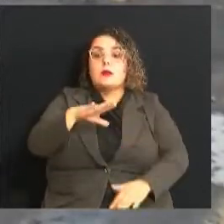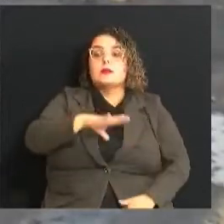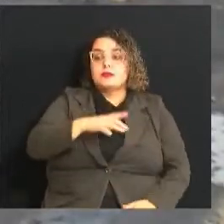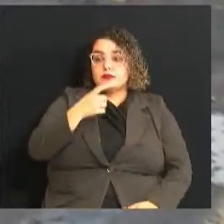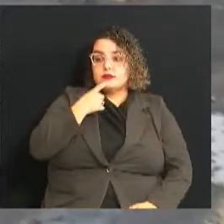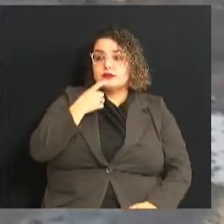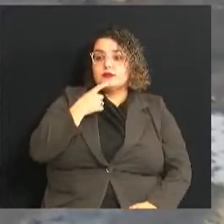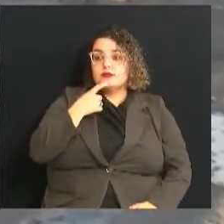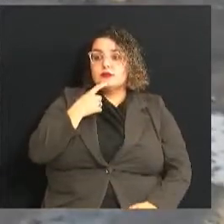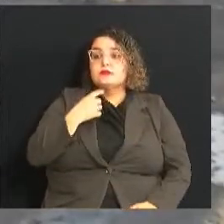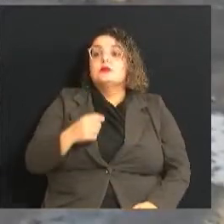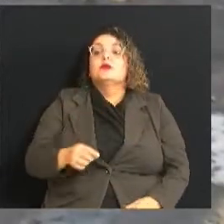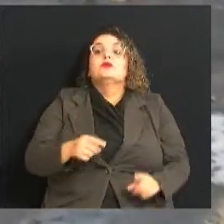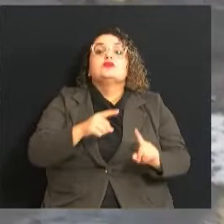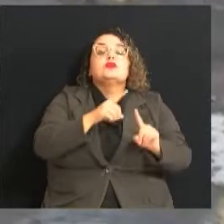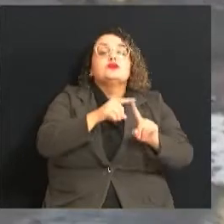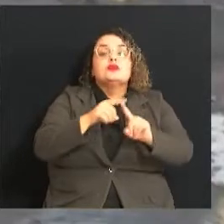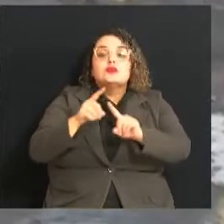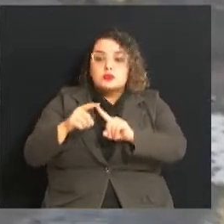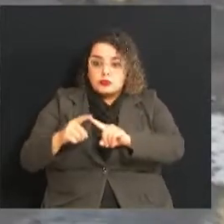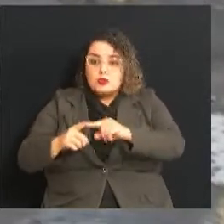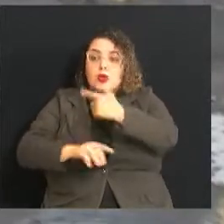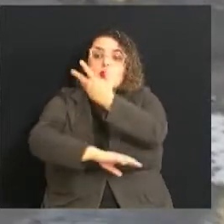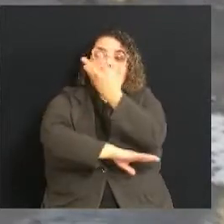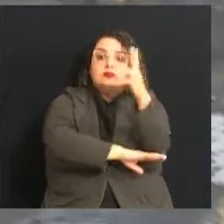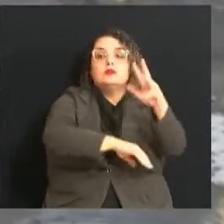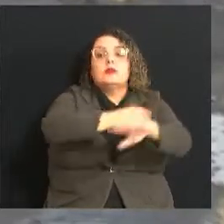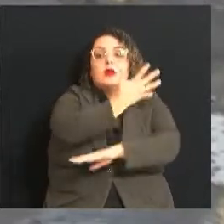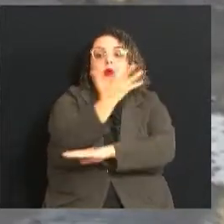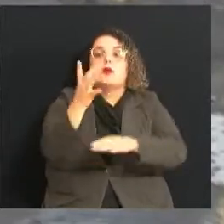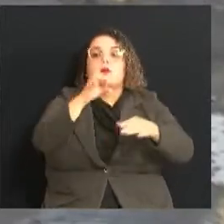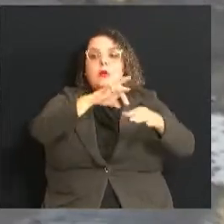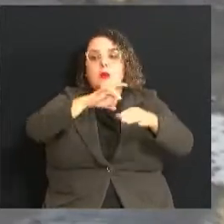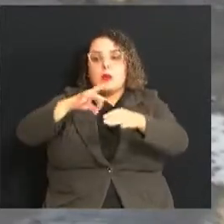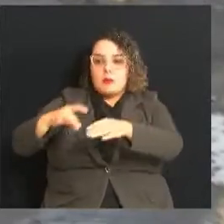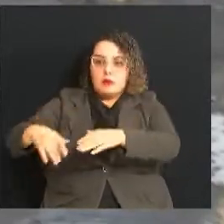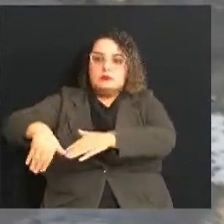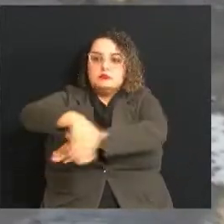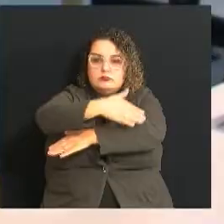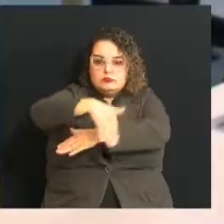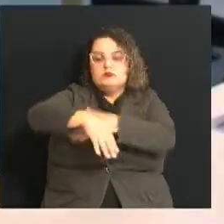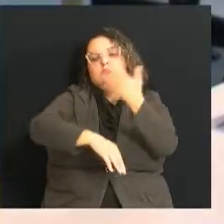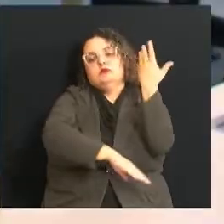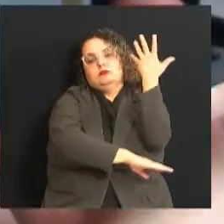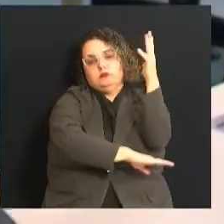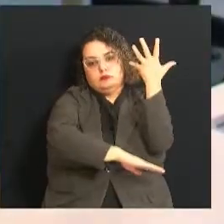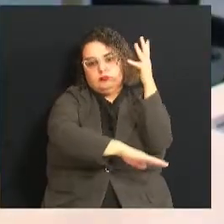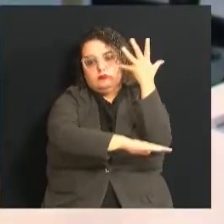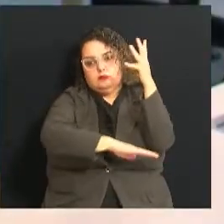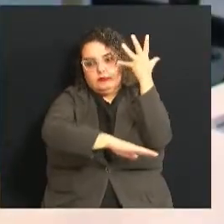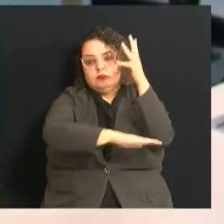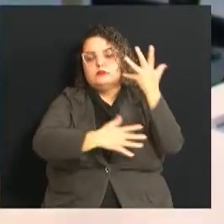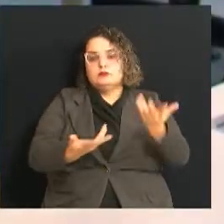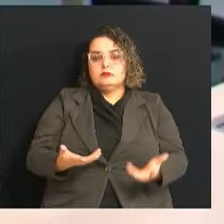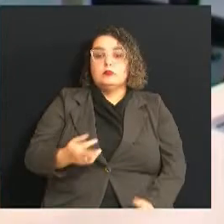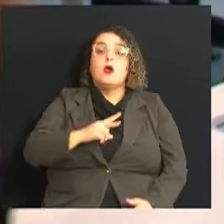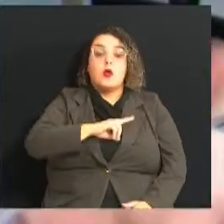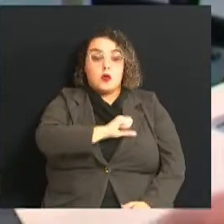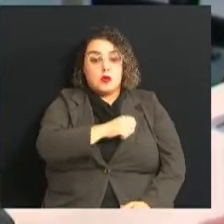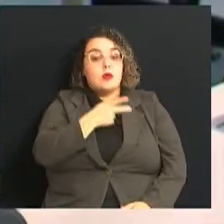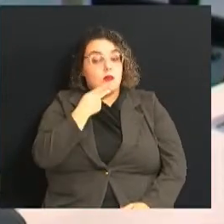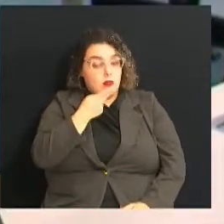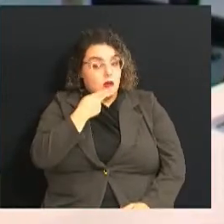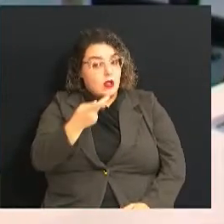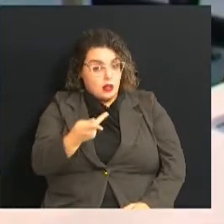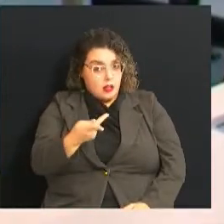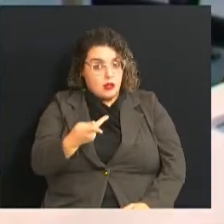as espécies que podem ser plantadas em calçadas e praças da cidade. Rossini salienta que a cidade